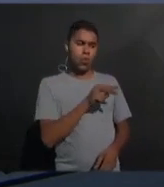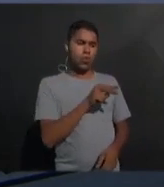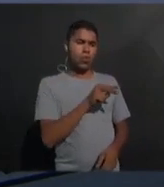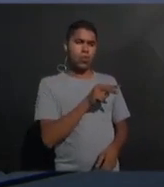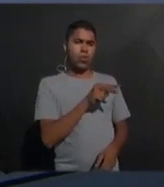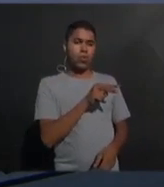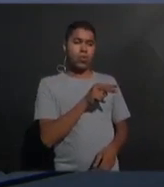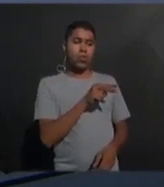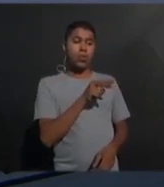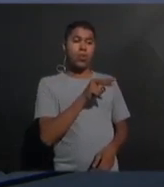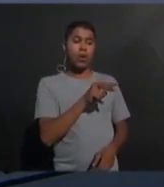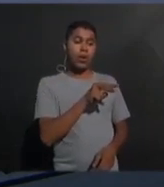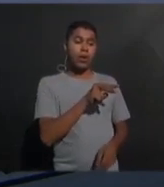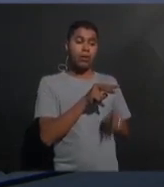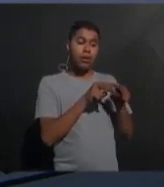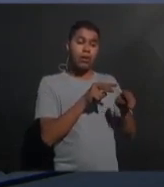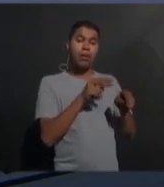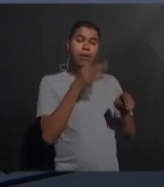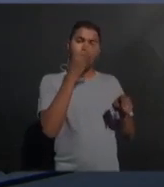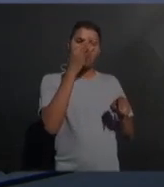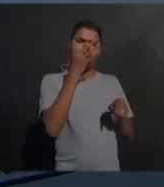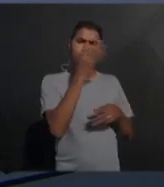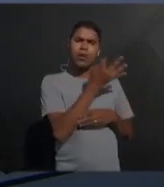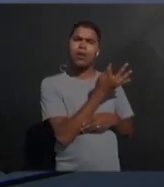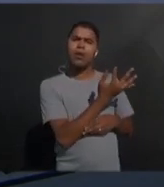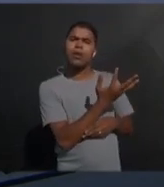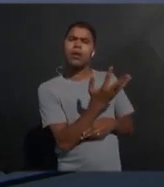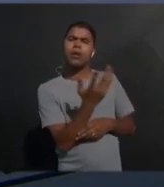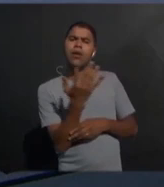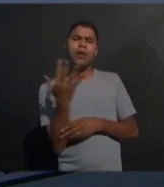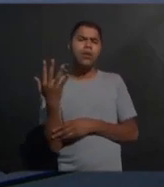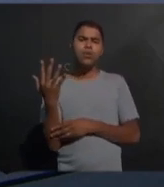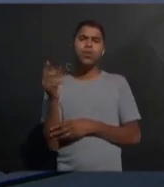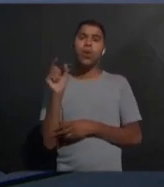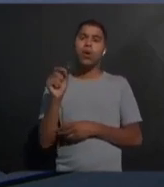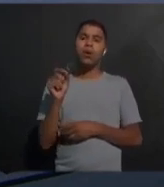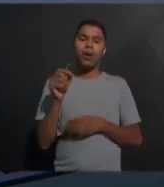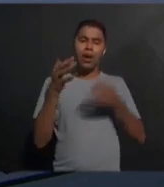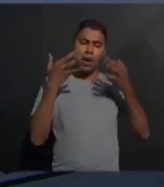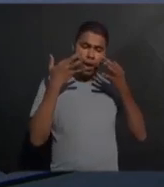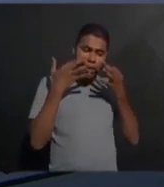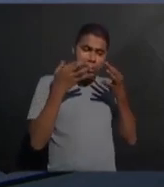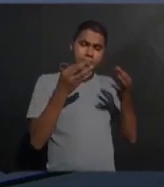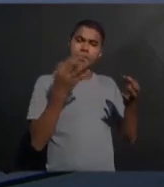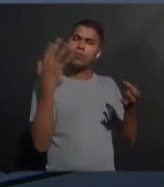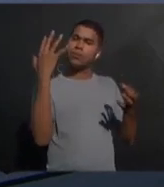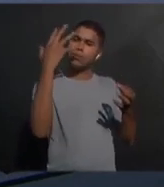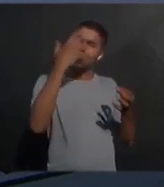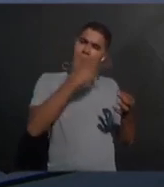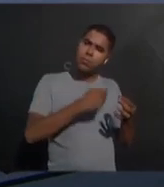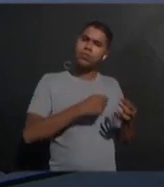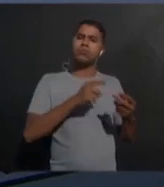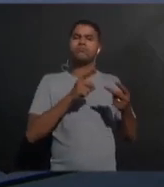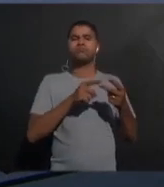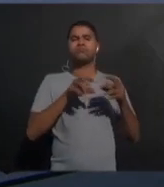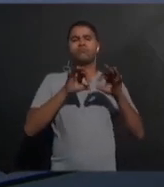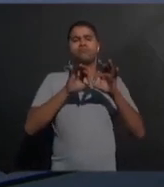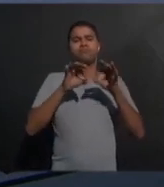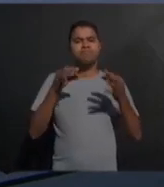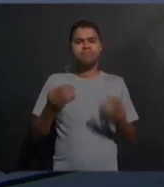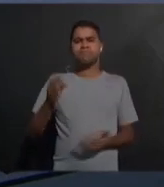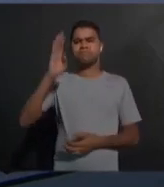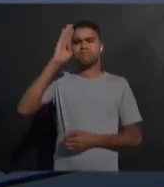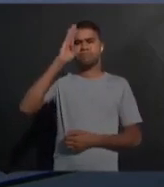para os lírios o que olhar para os mineiros é dar atenção a beleza simplicidade e